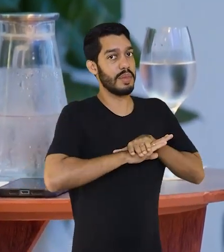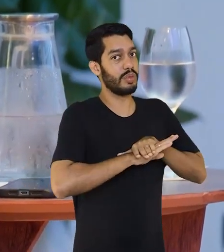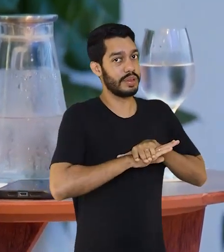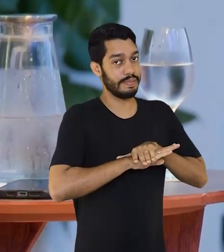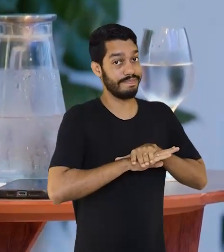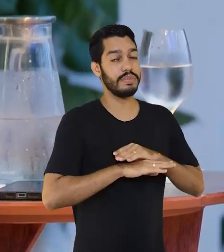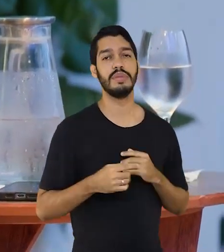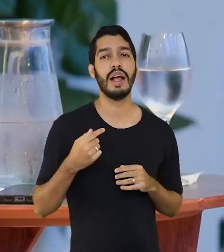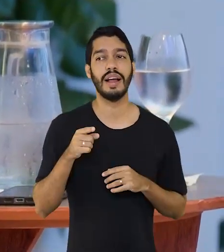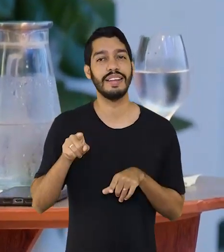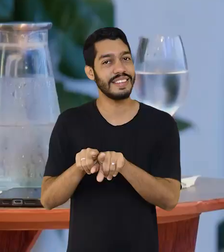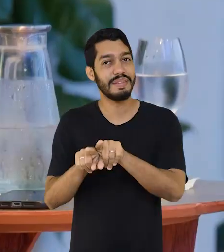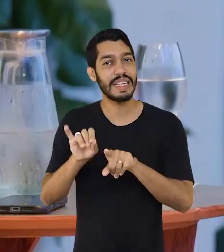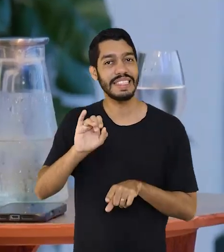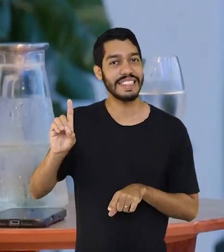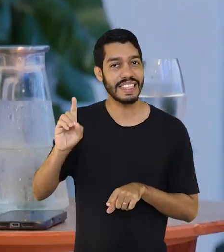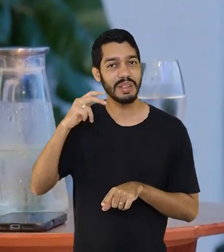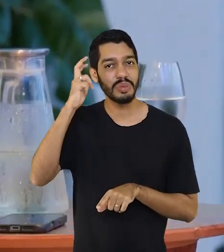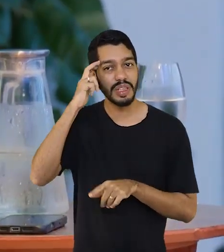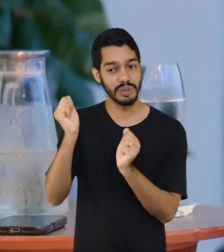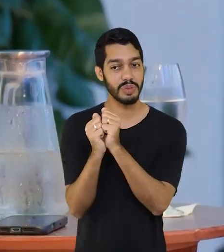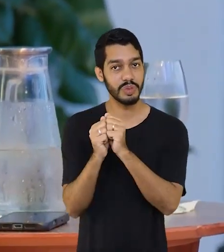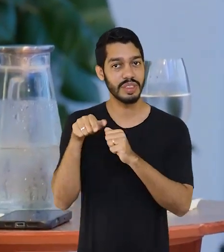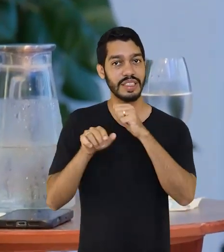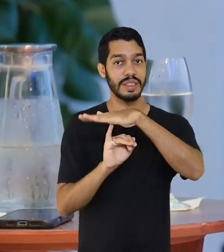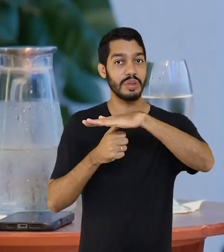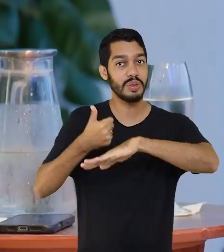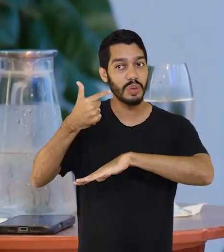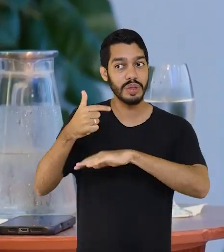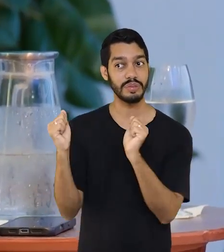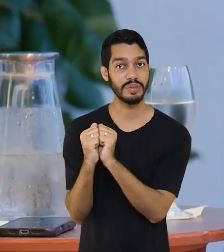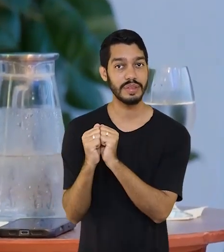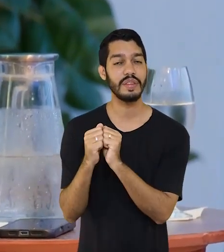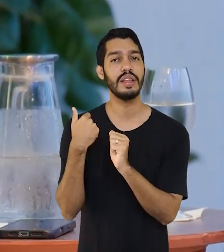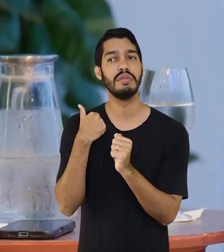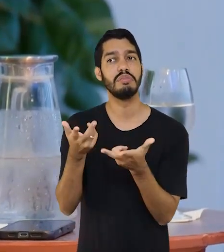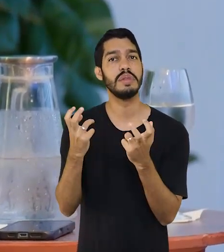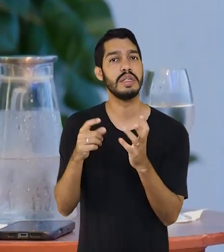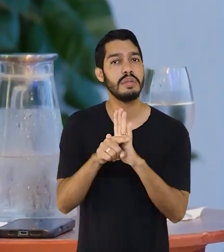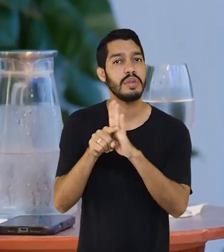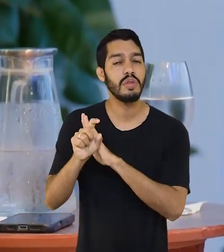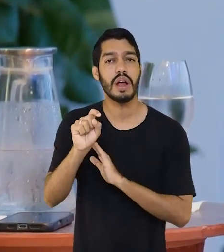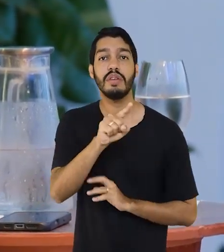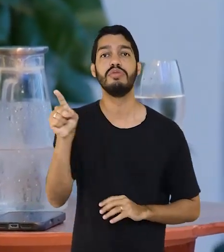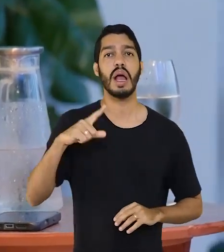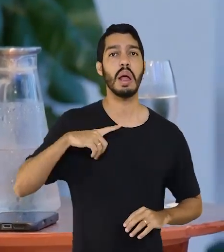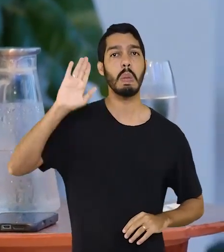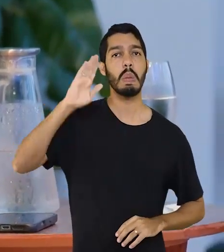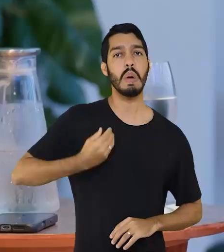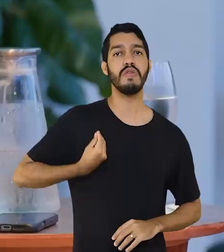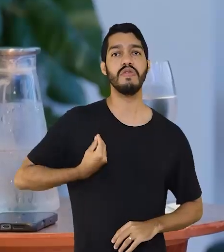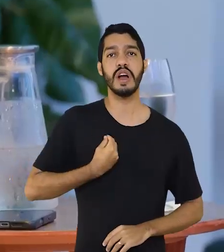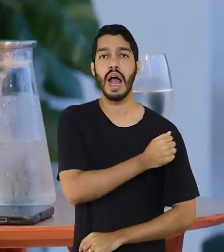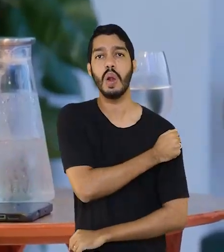Rafael, e obrigada à ID Cultural também por estar junto com o Idoso e proporcionando essa noite, muitos de vocês são estudantes. Levanta a mão